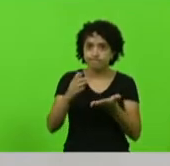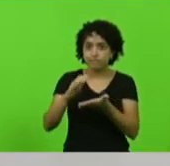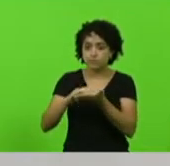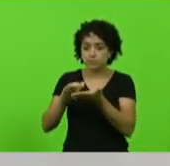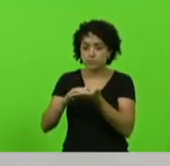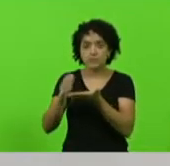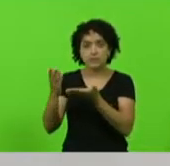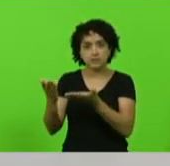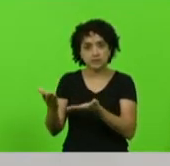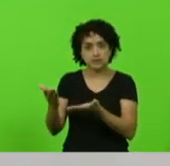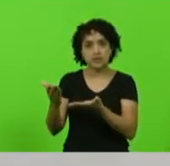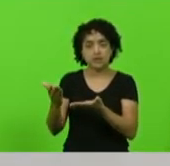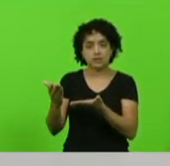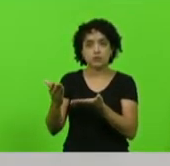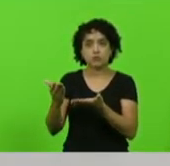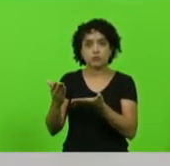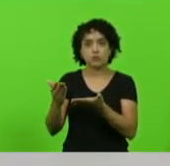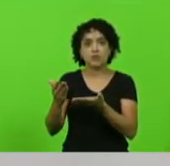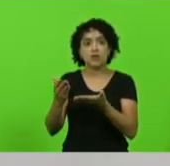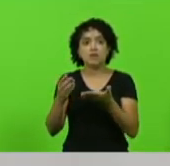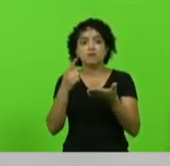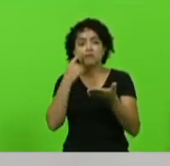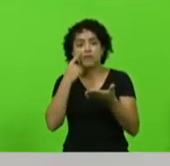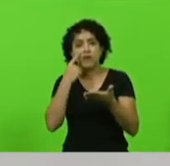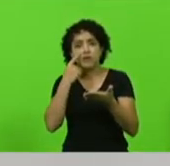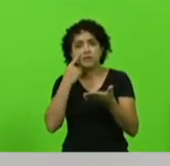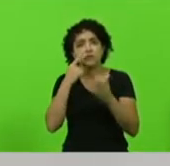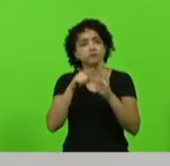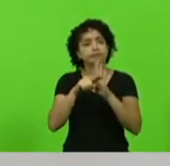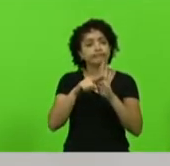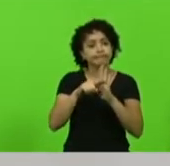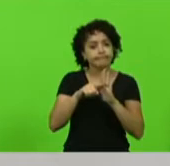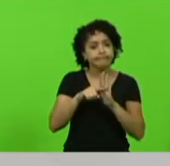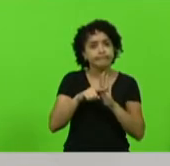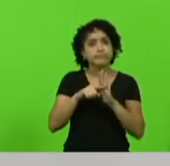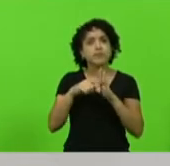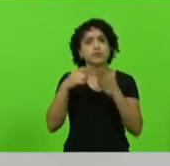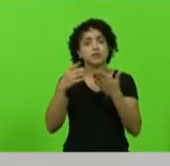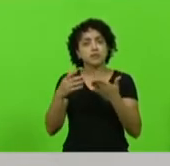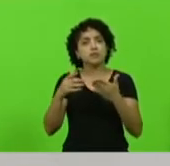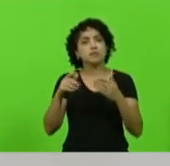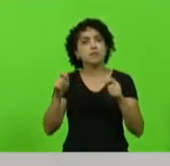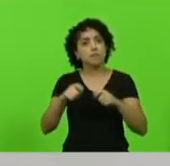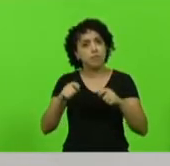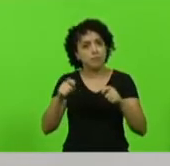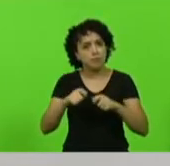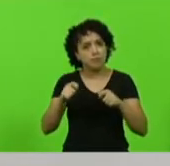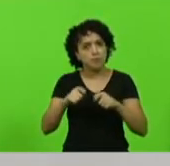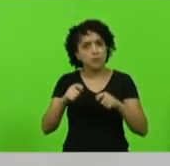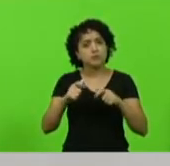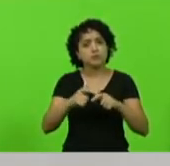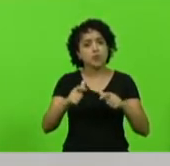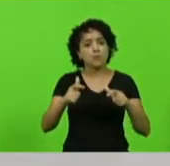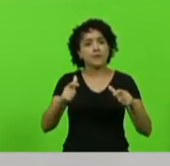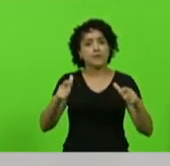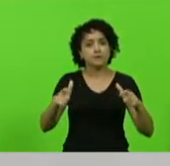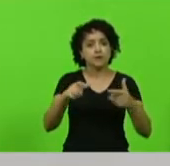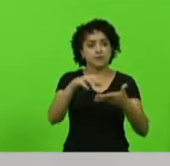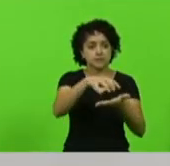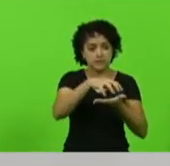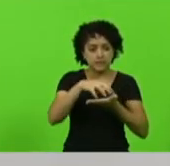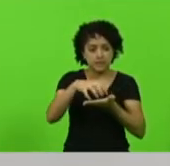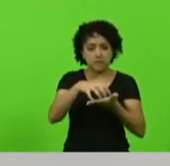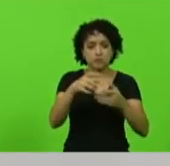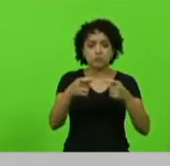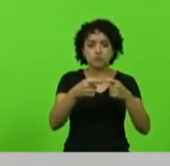ele faça uma revisão disso, para que a gente possa ter mais e mais centros de excelência de medicina. Eu